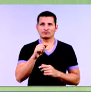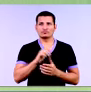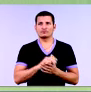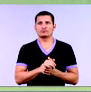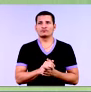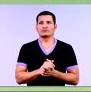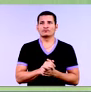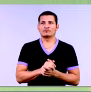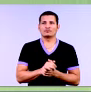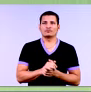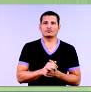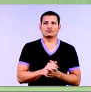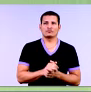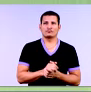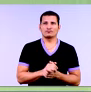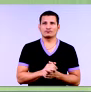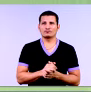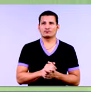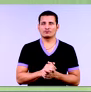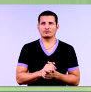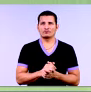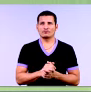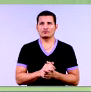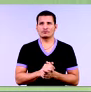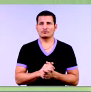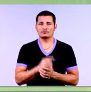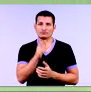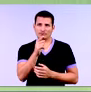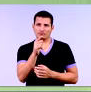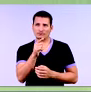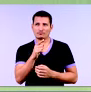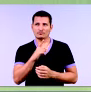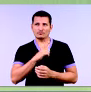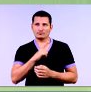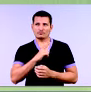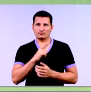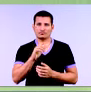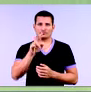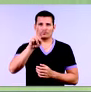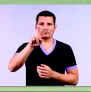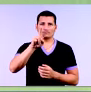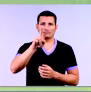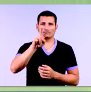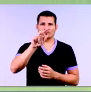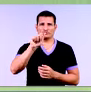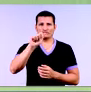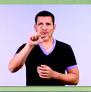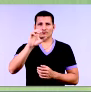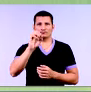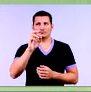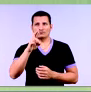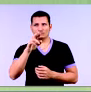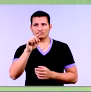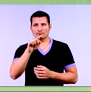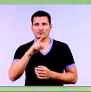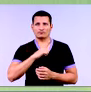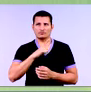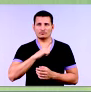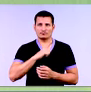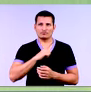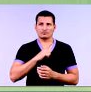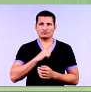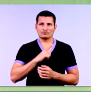olha. Porém, o valor que ela possui, a variável total professores, o valor que ela